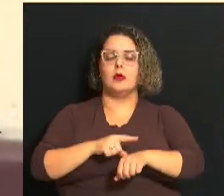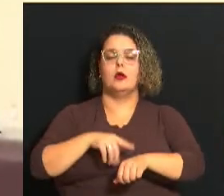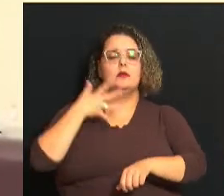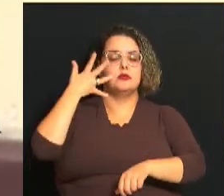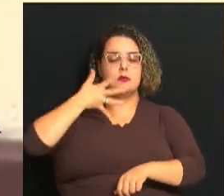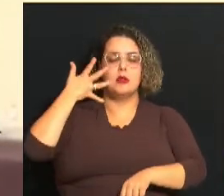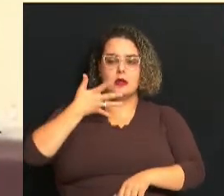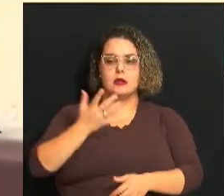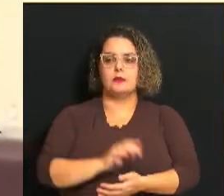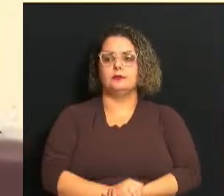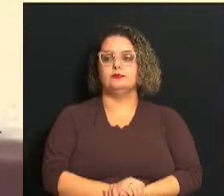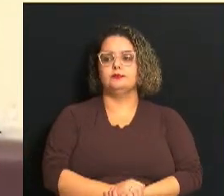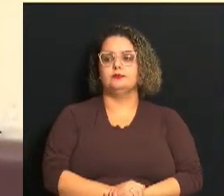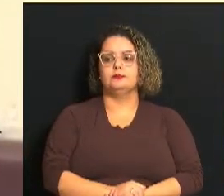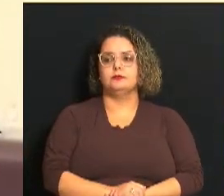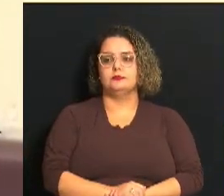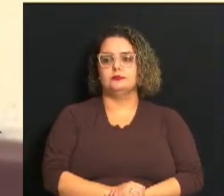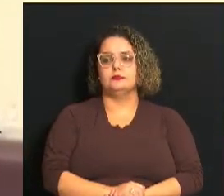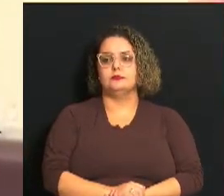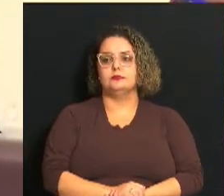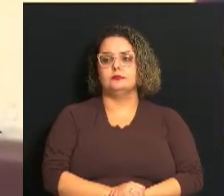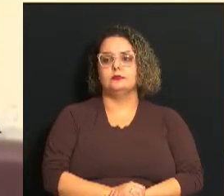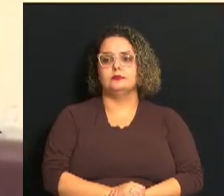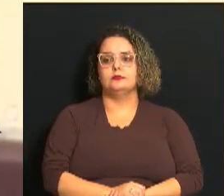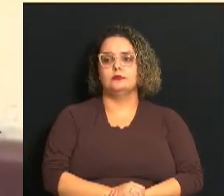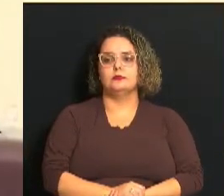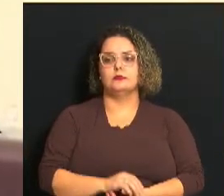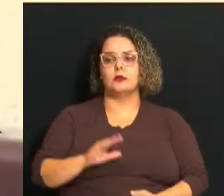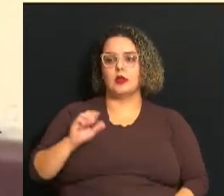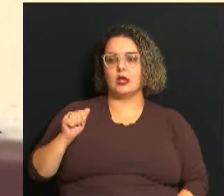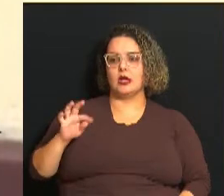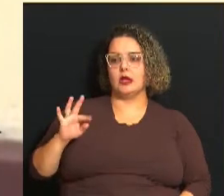responder para a gente tá a Catarina